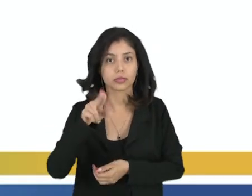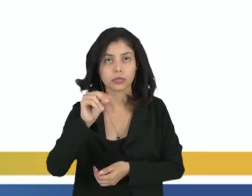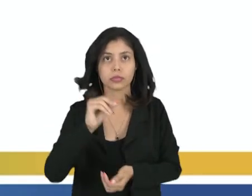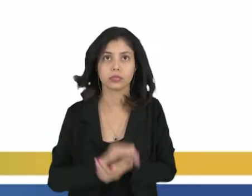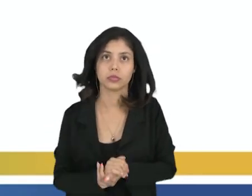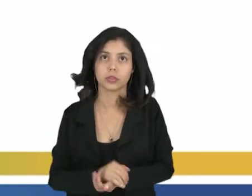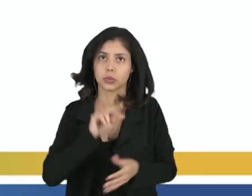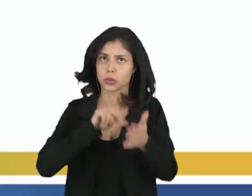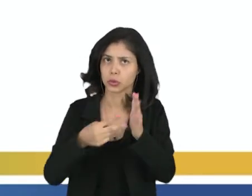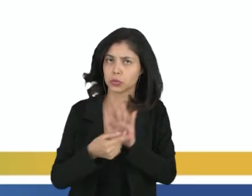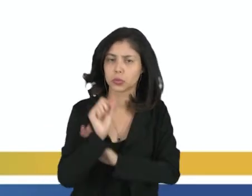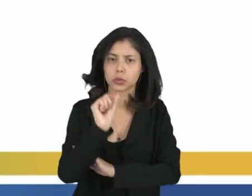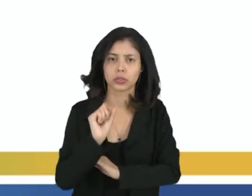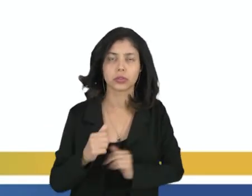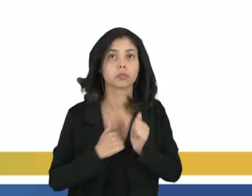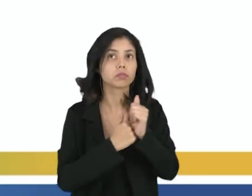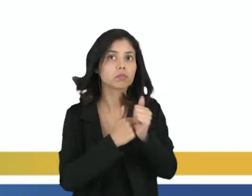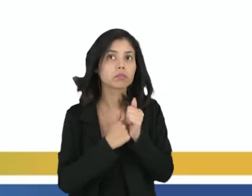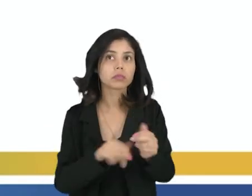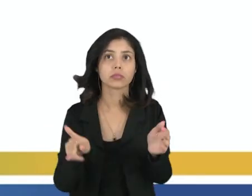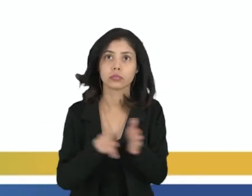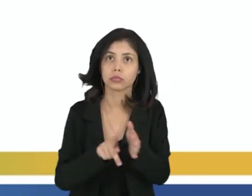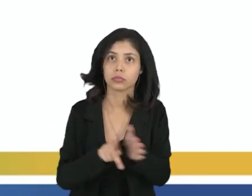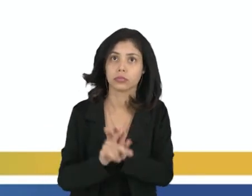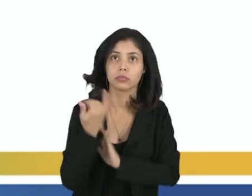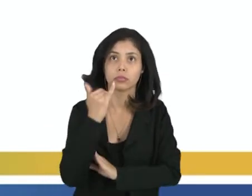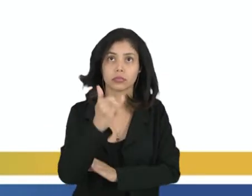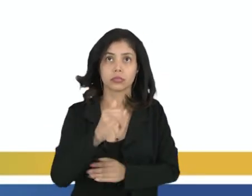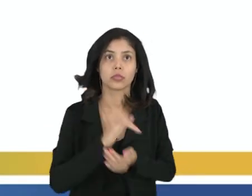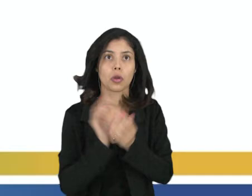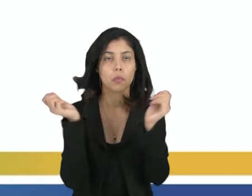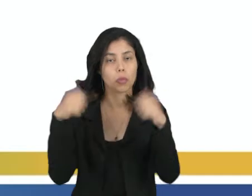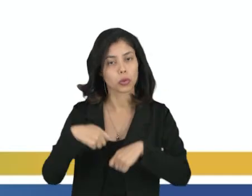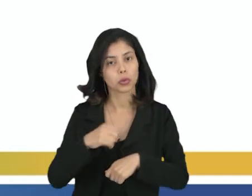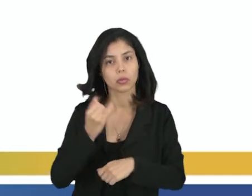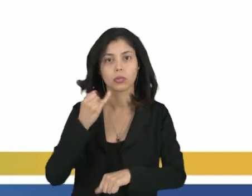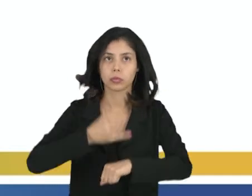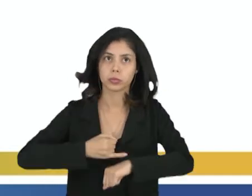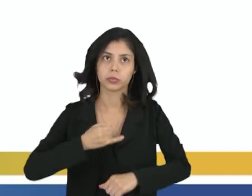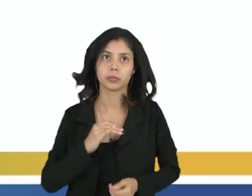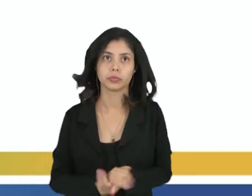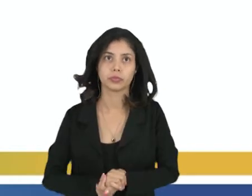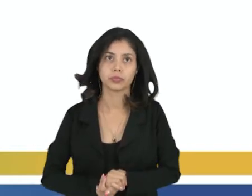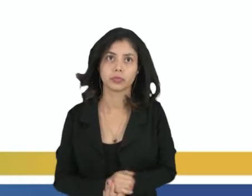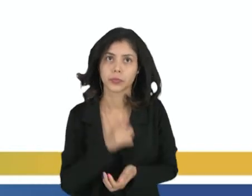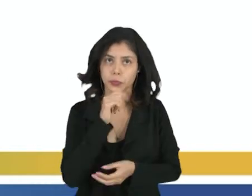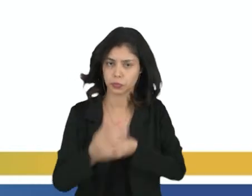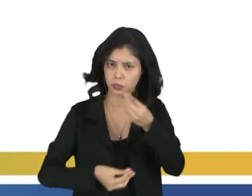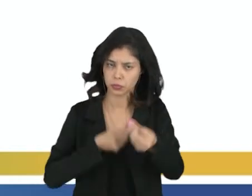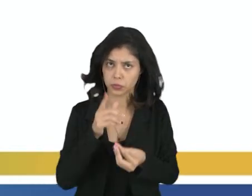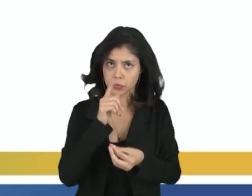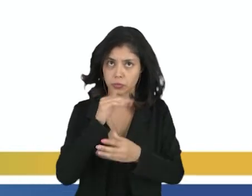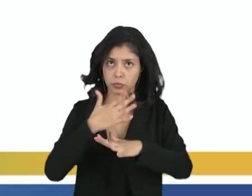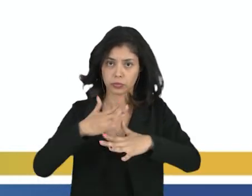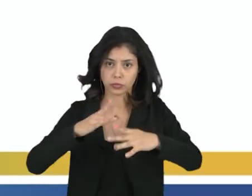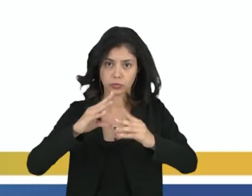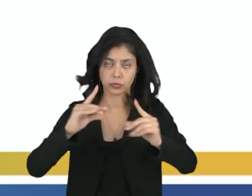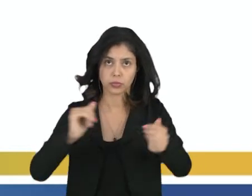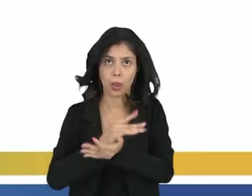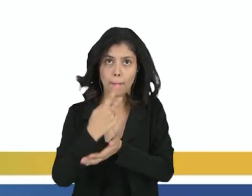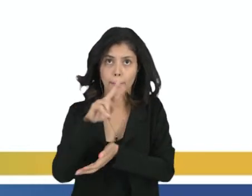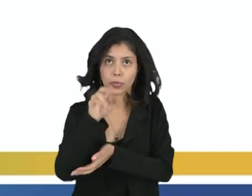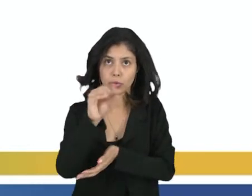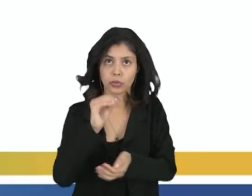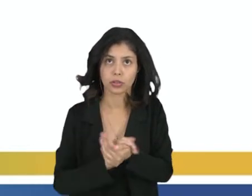Isso significa que a água conduz corrente elétrica, pois ela possui íons. Como a água é um líquido puro,